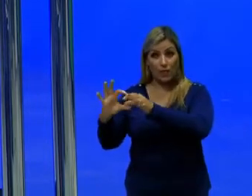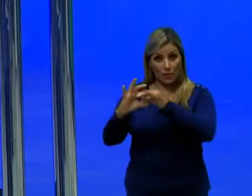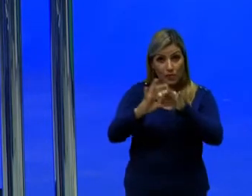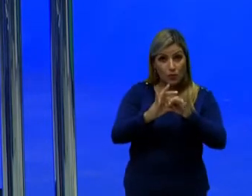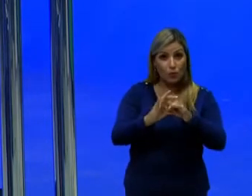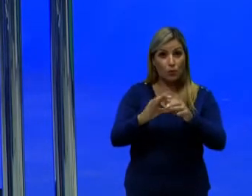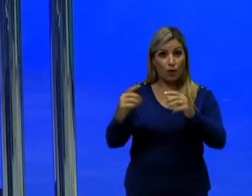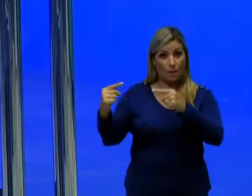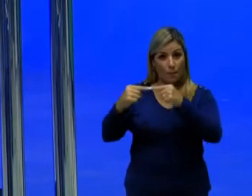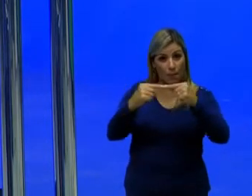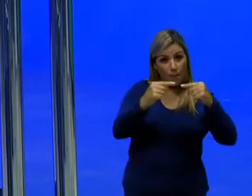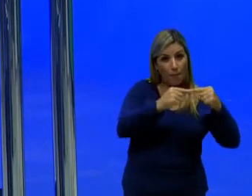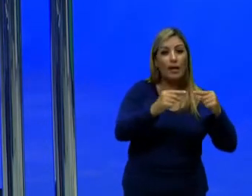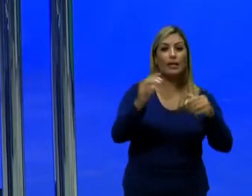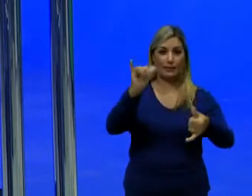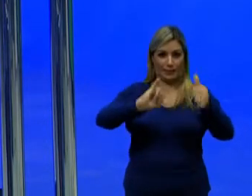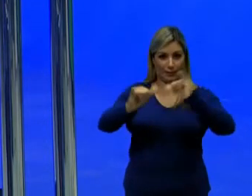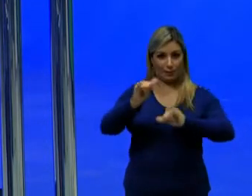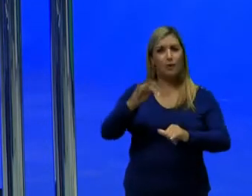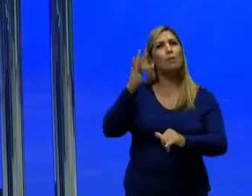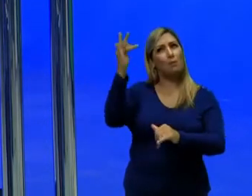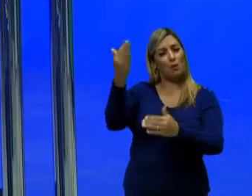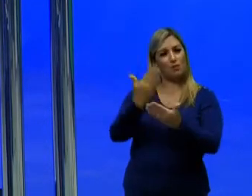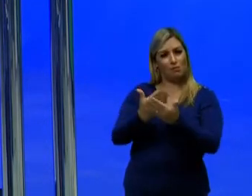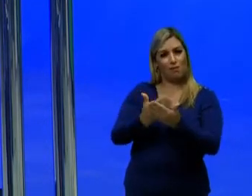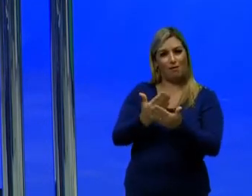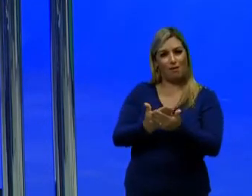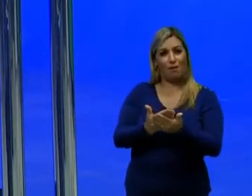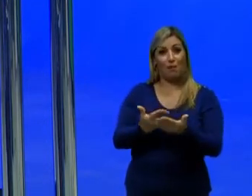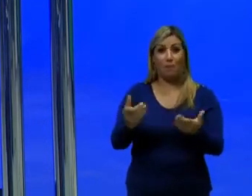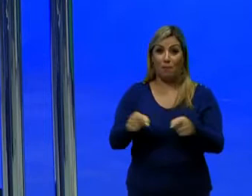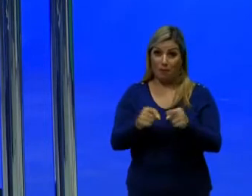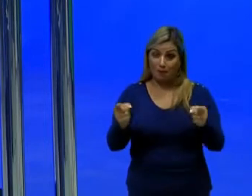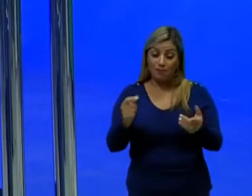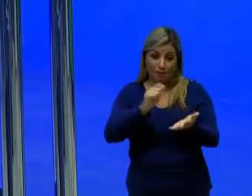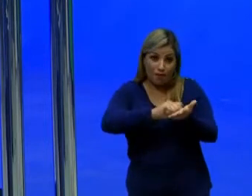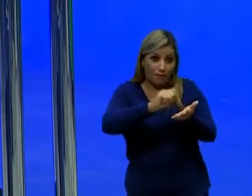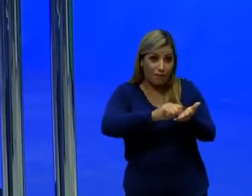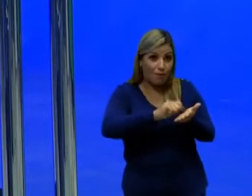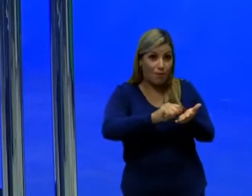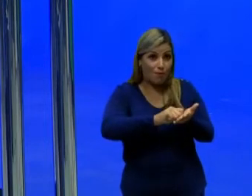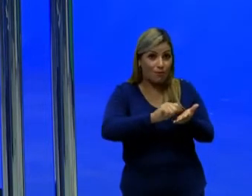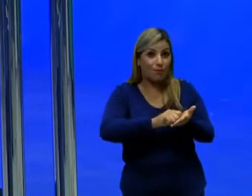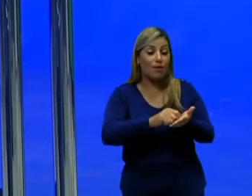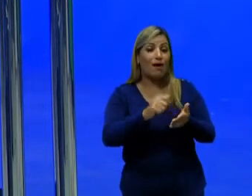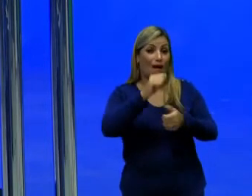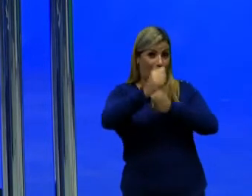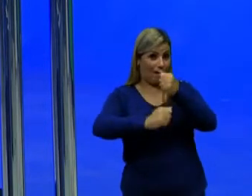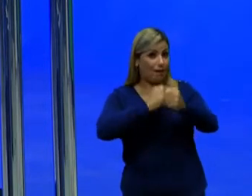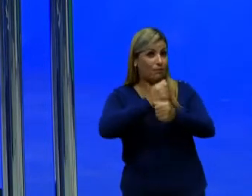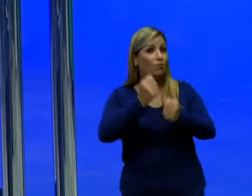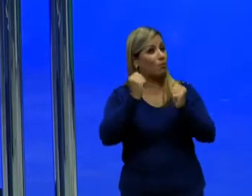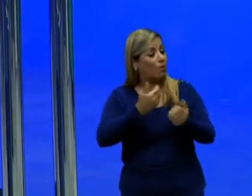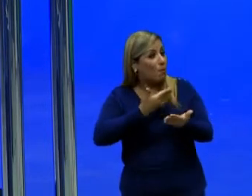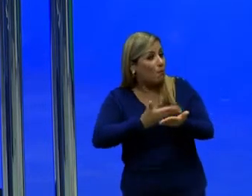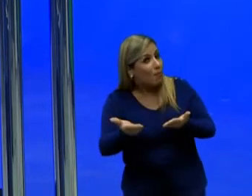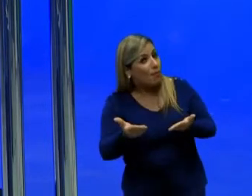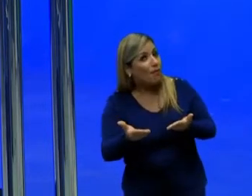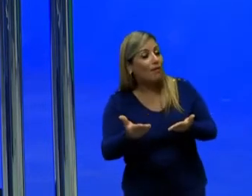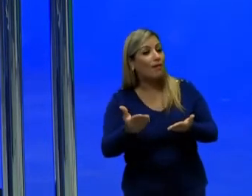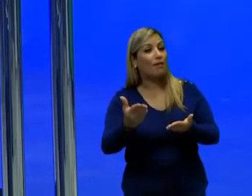químicas que é o assunto de próximas aulas mas a nossa isso daí um átomo ele só pode